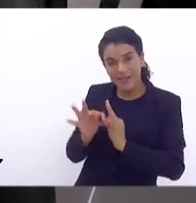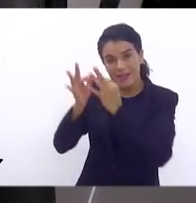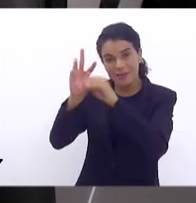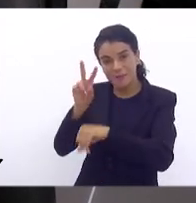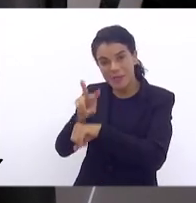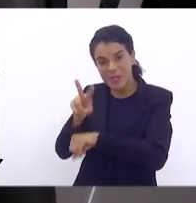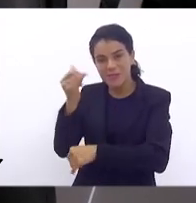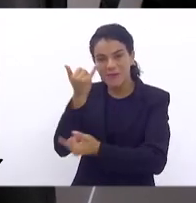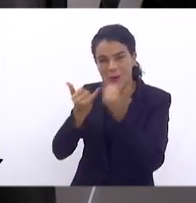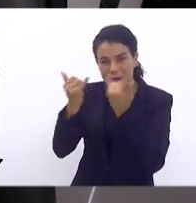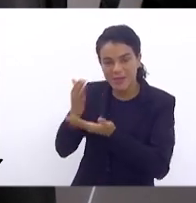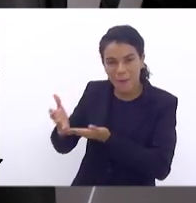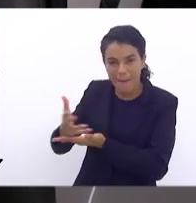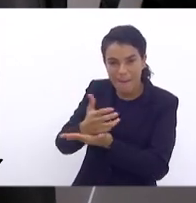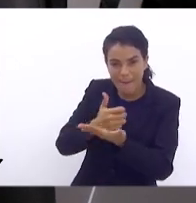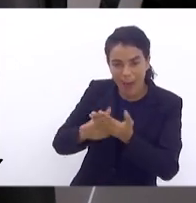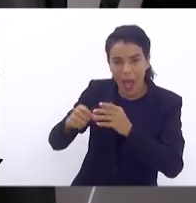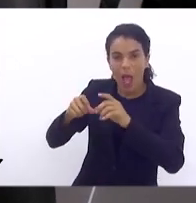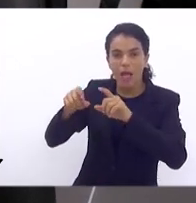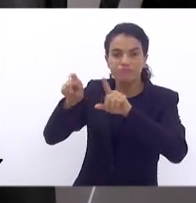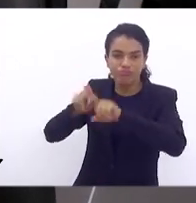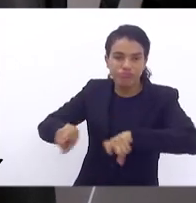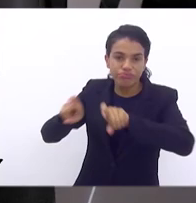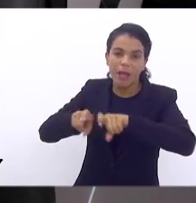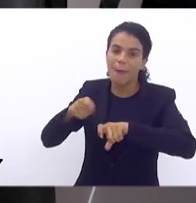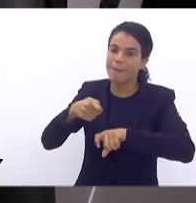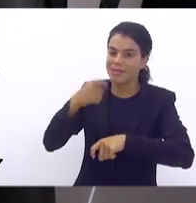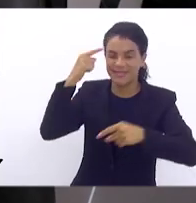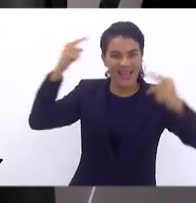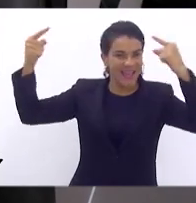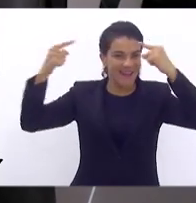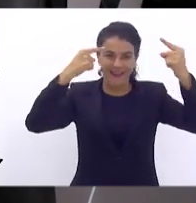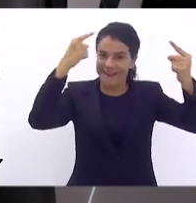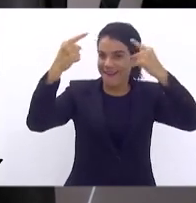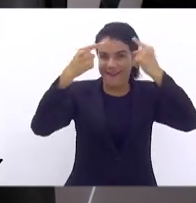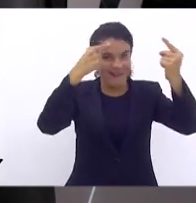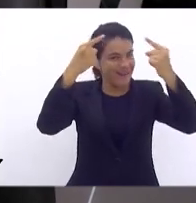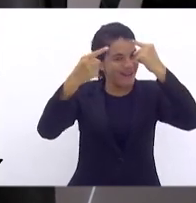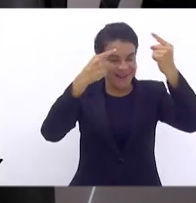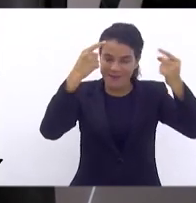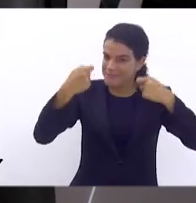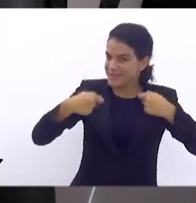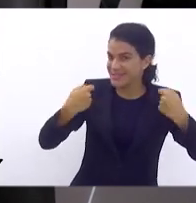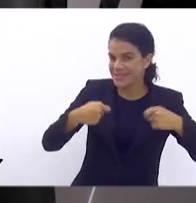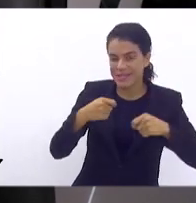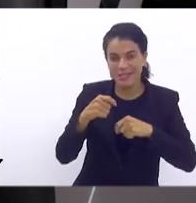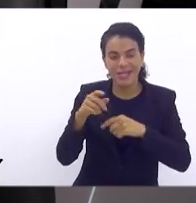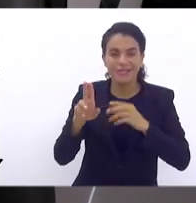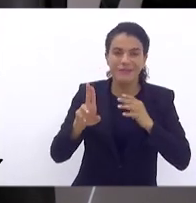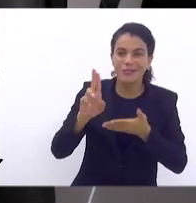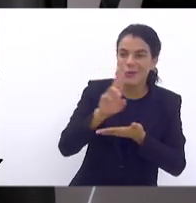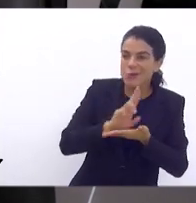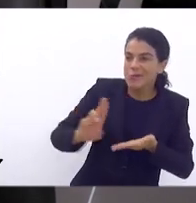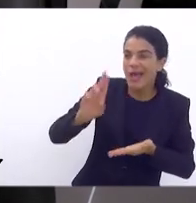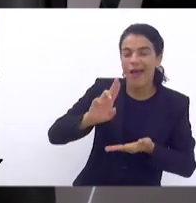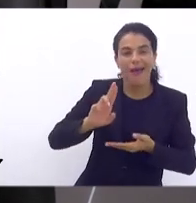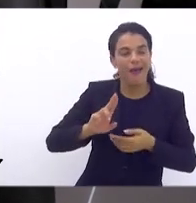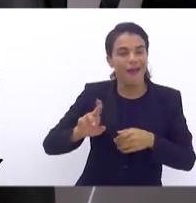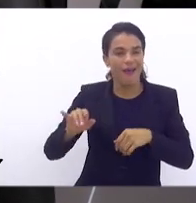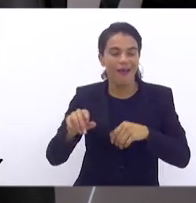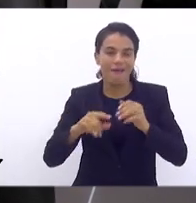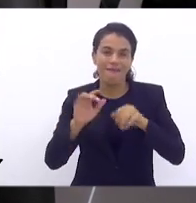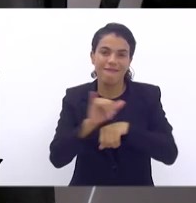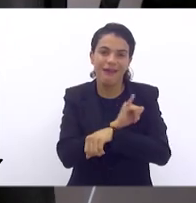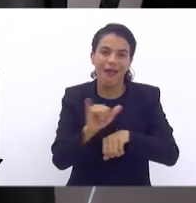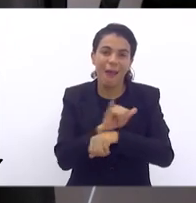proteção de dados não adianta você tem que ser muito criativo a gente tem que utilizar às vezes ferramentas que fazem